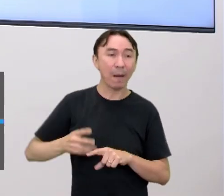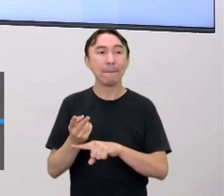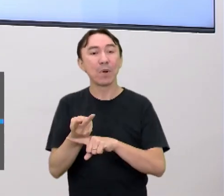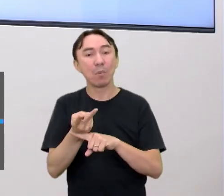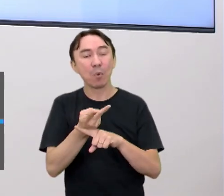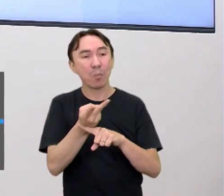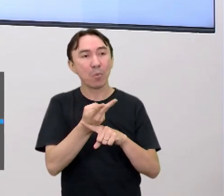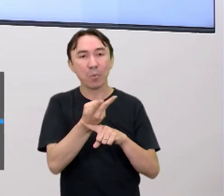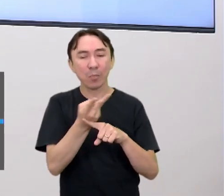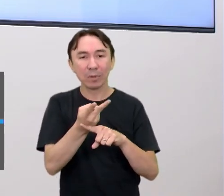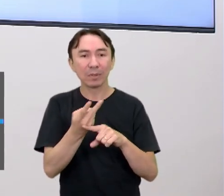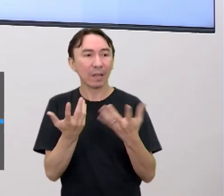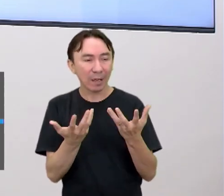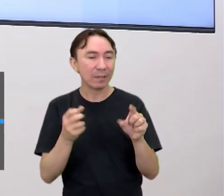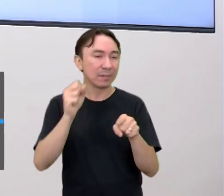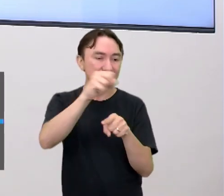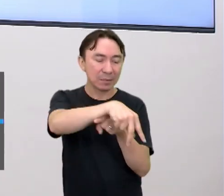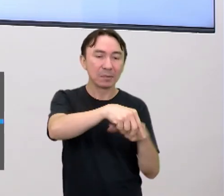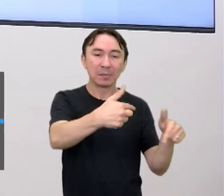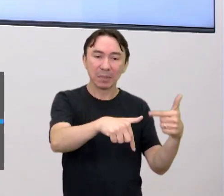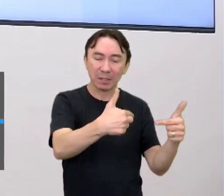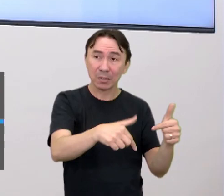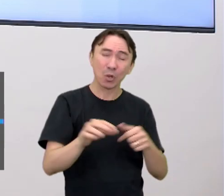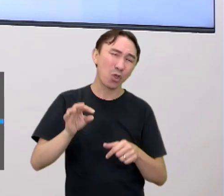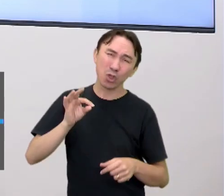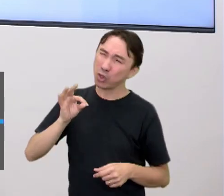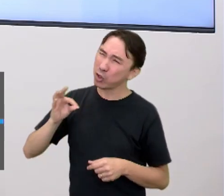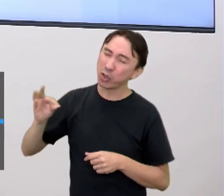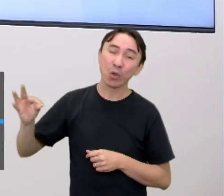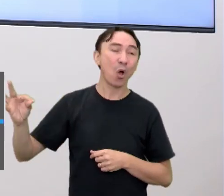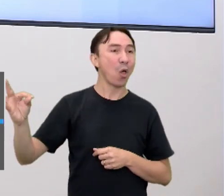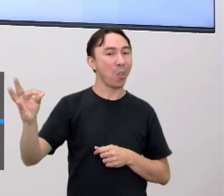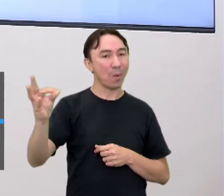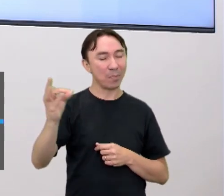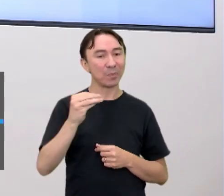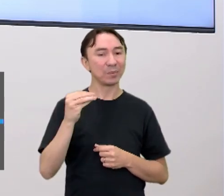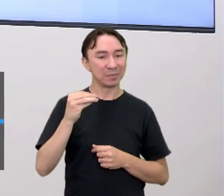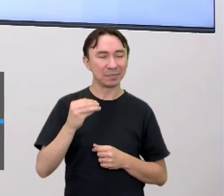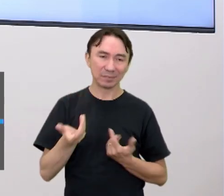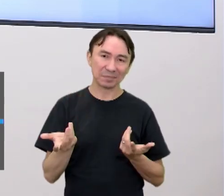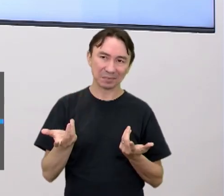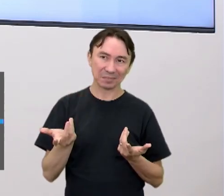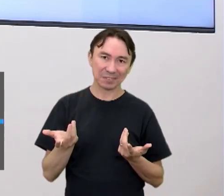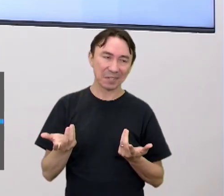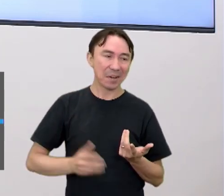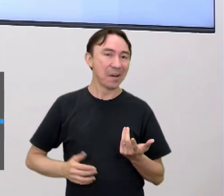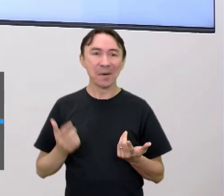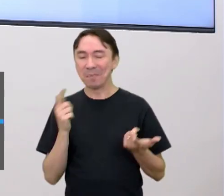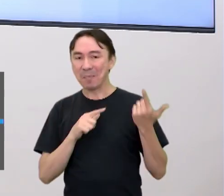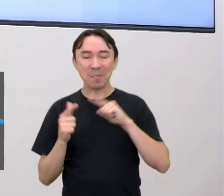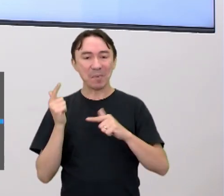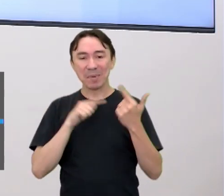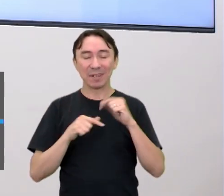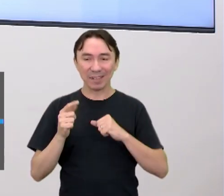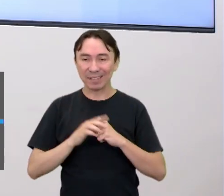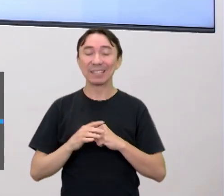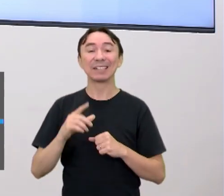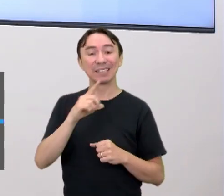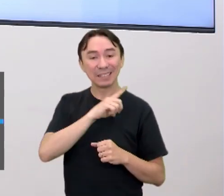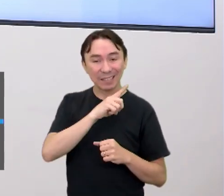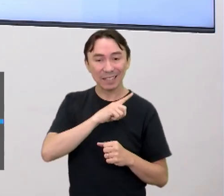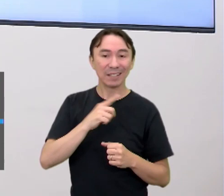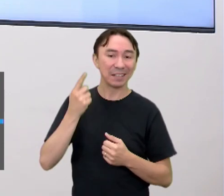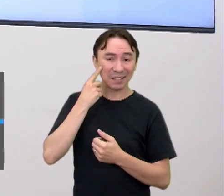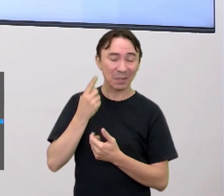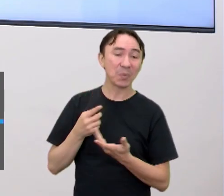dentro do estado de São Paulo, conseguissem, estivessem empregados. Meu, sonho maravilhoso. Ou seja, teríamos aí um índice de quê? Um índice igual a